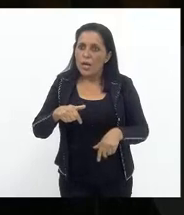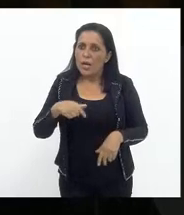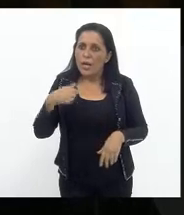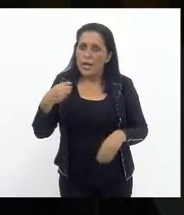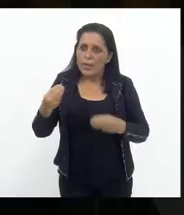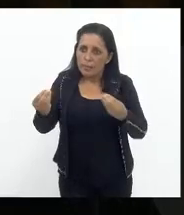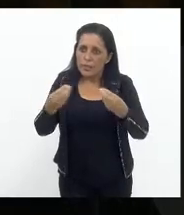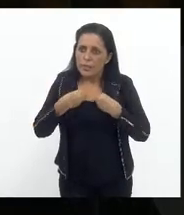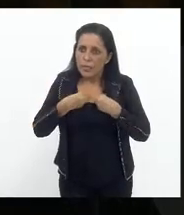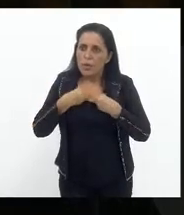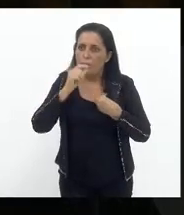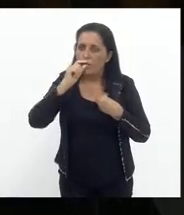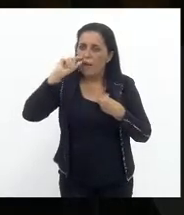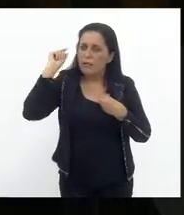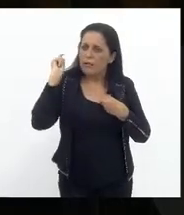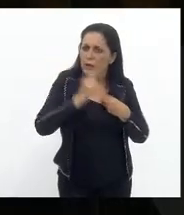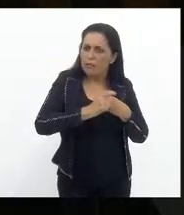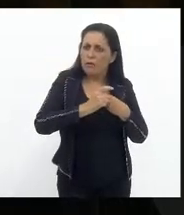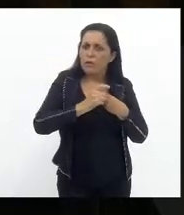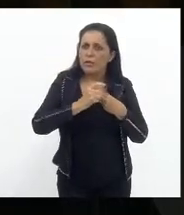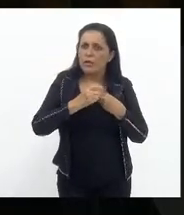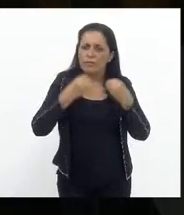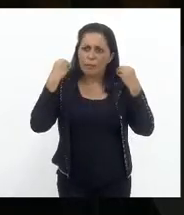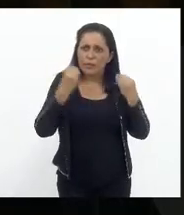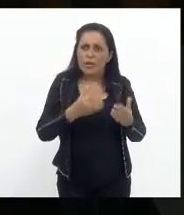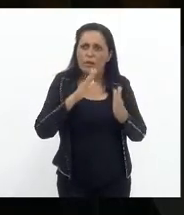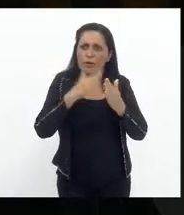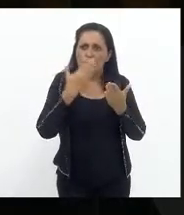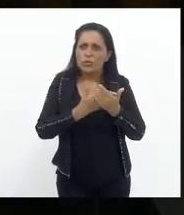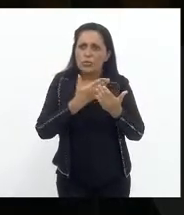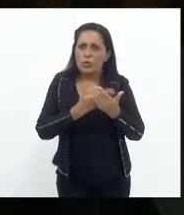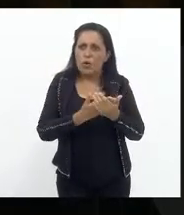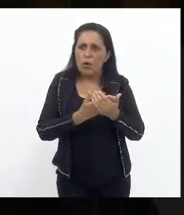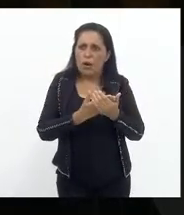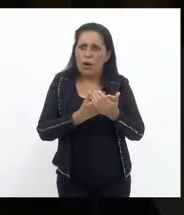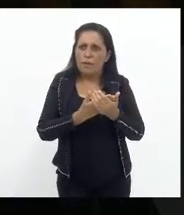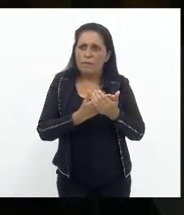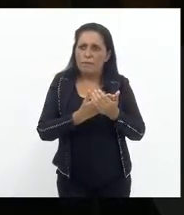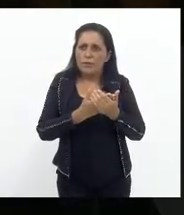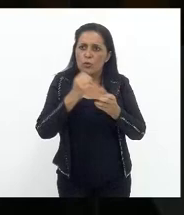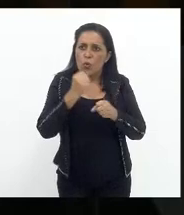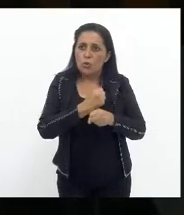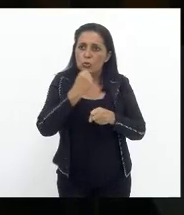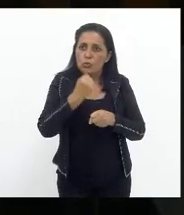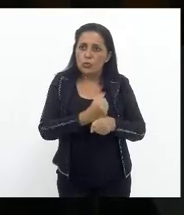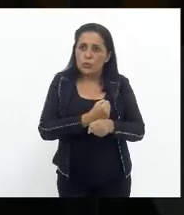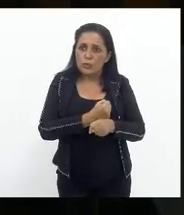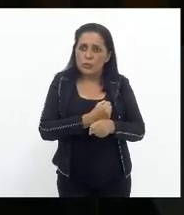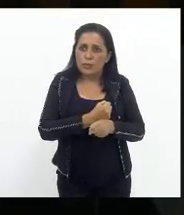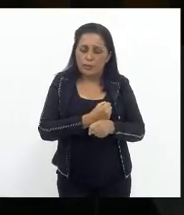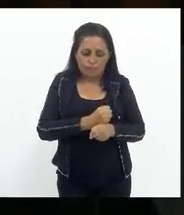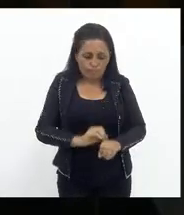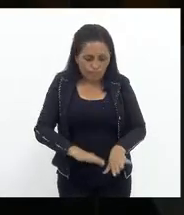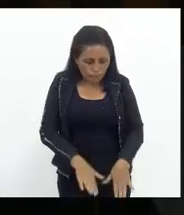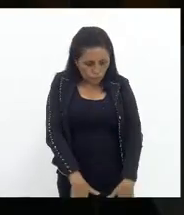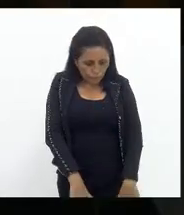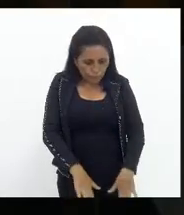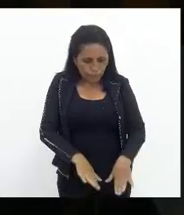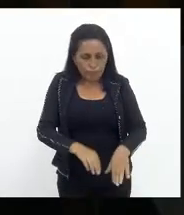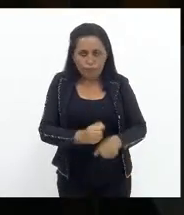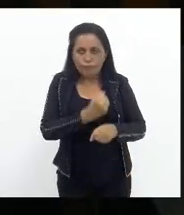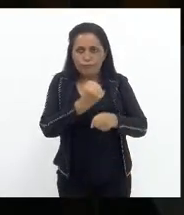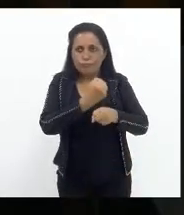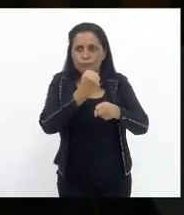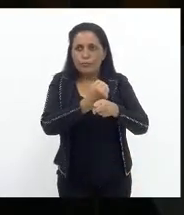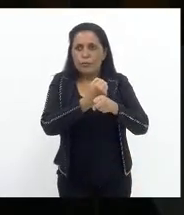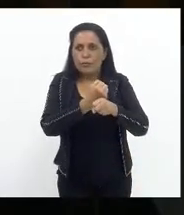a palavra que me daria uma escola cívico-militar construída do zero. Ele,